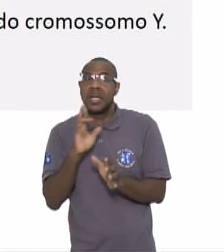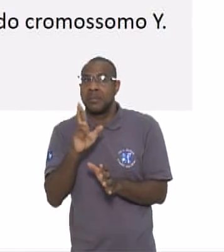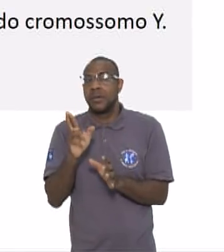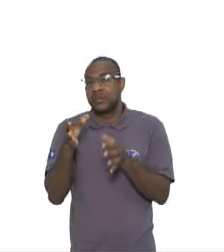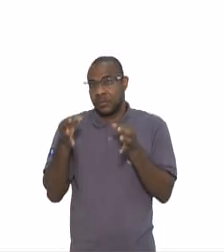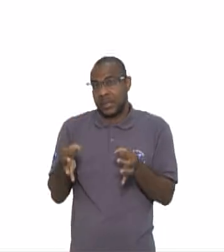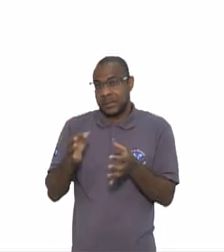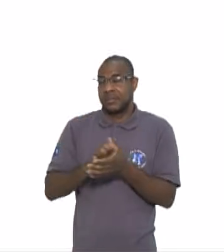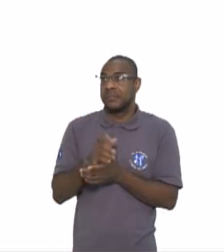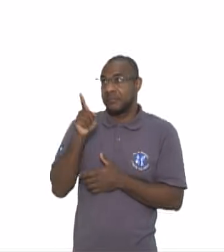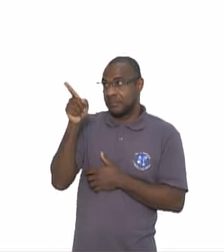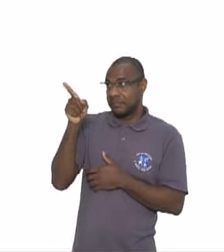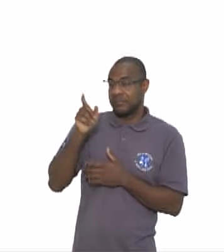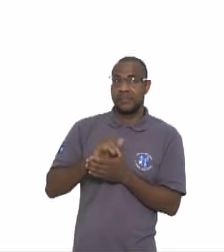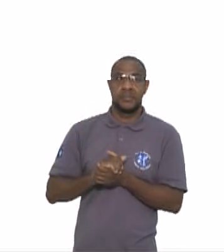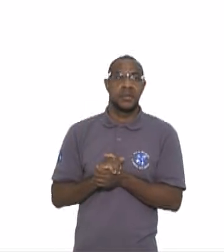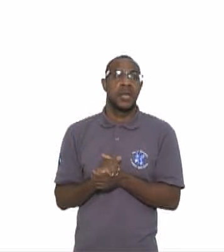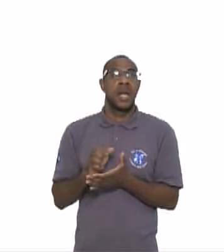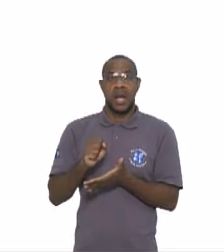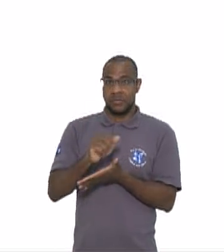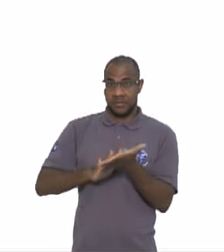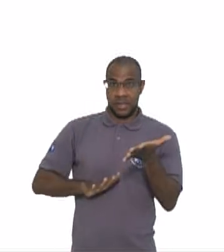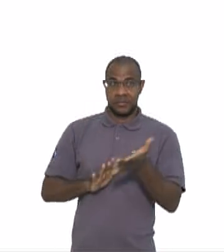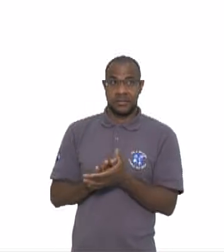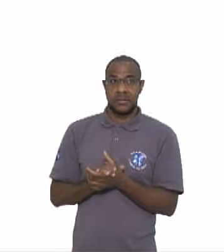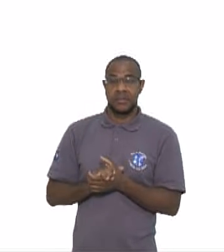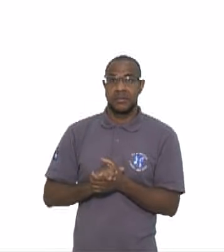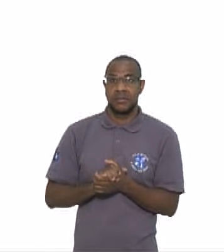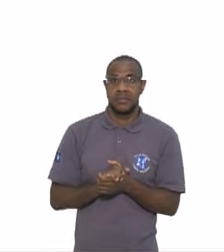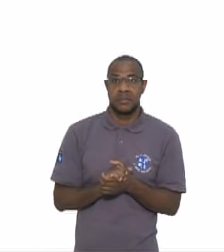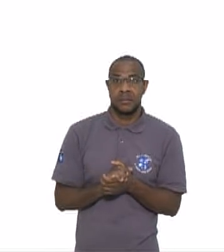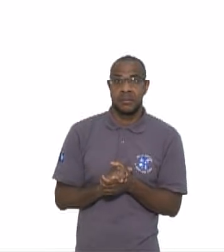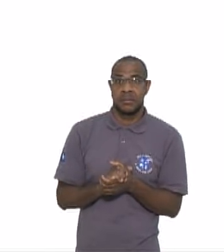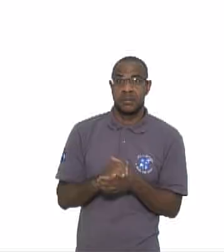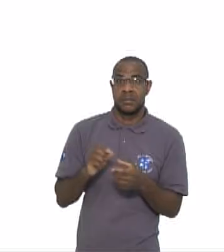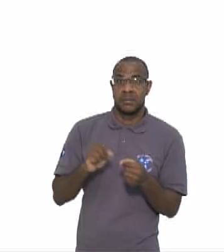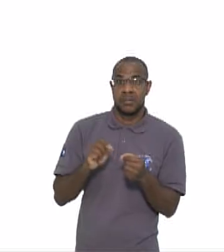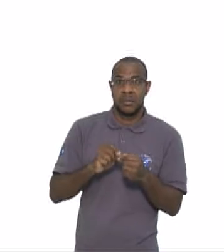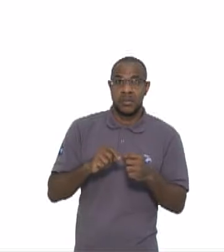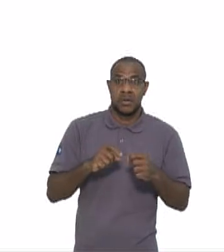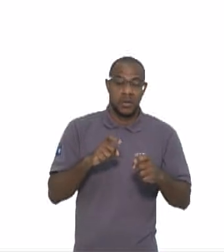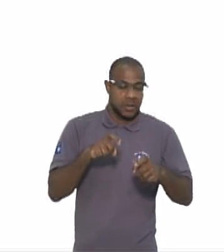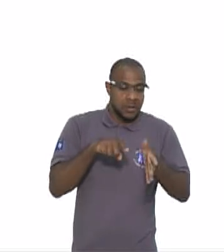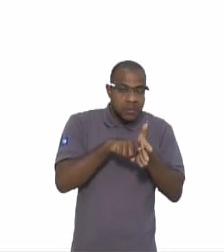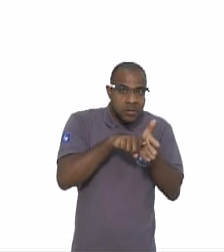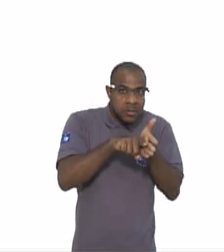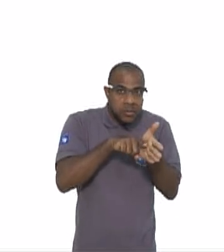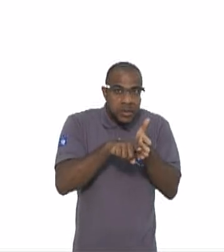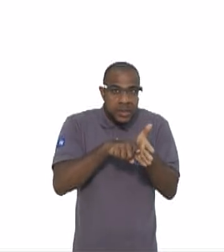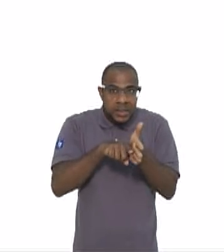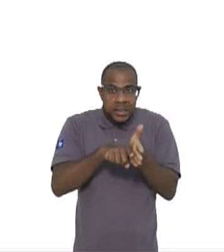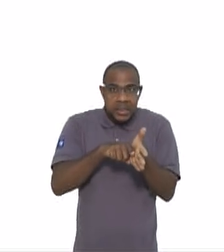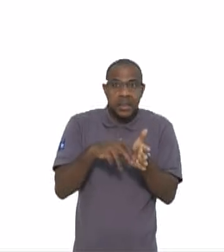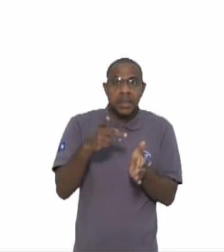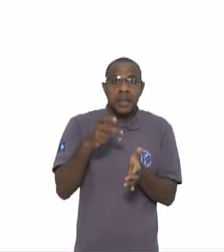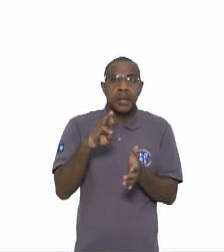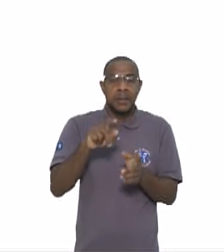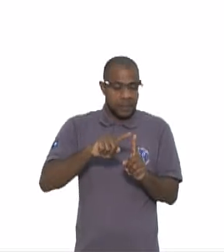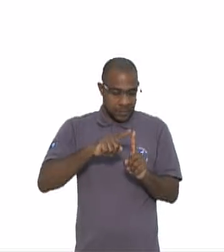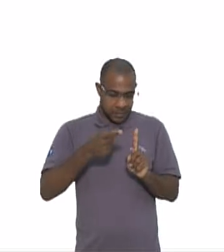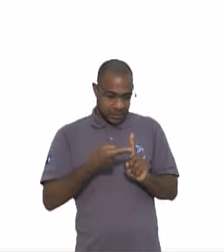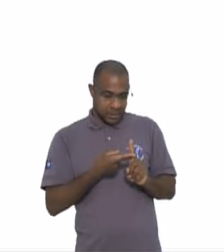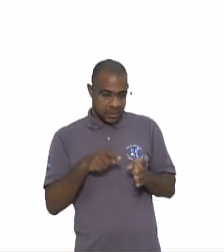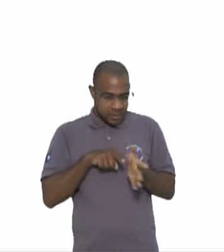correta, certo? Um exercício agora, vamos lá. No exame pré-natal de um casal cuja futura mãe tenha mais de 35